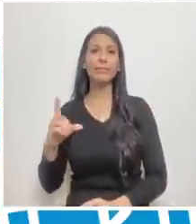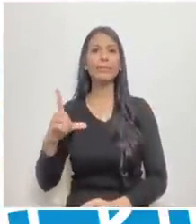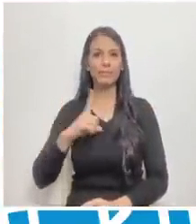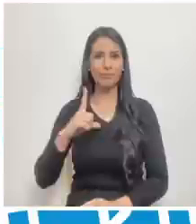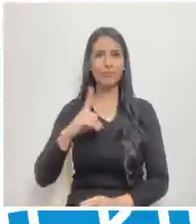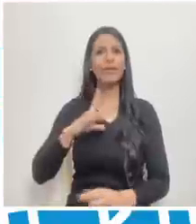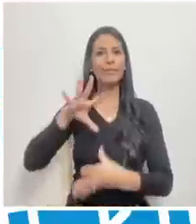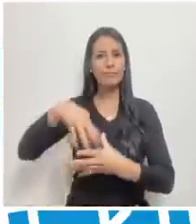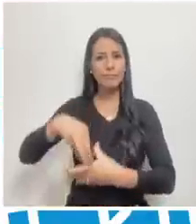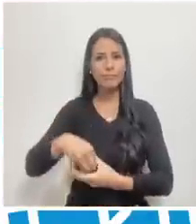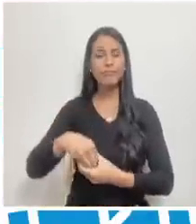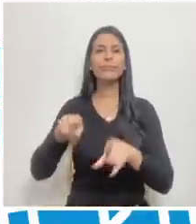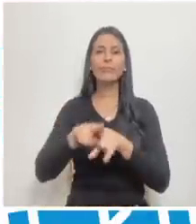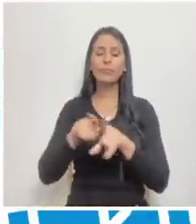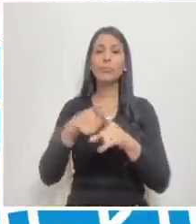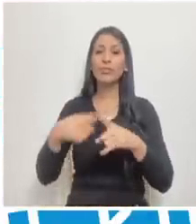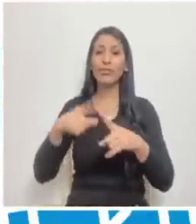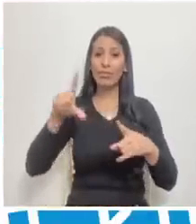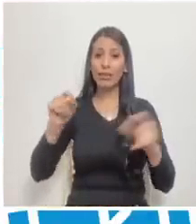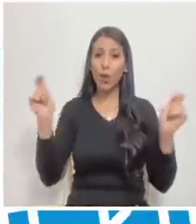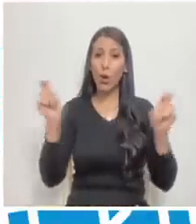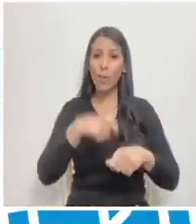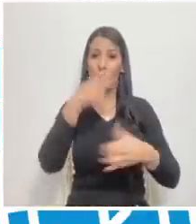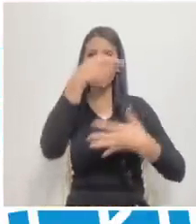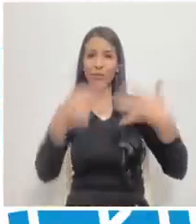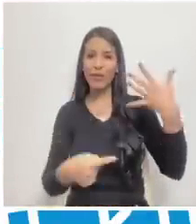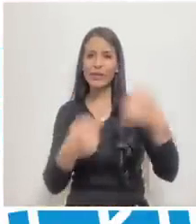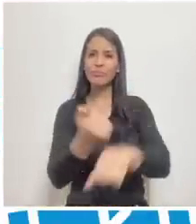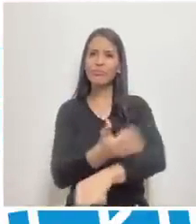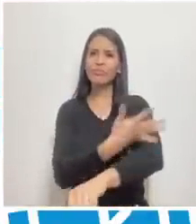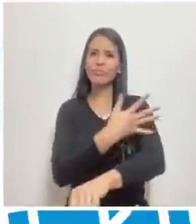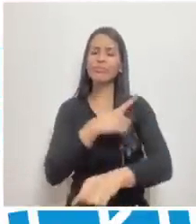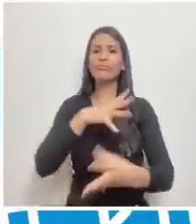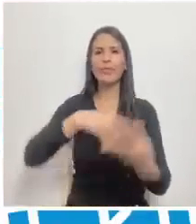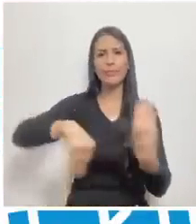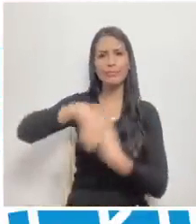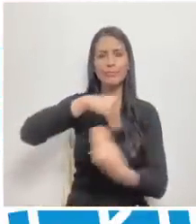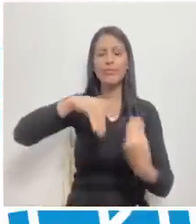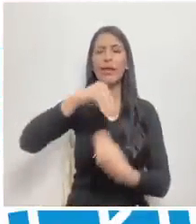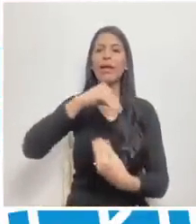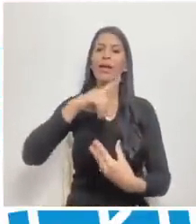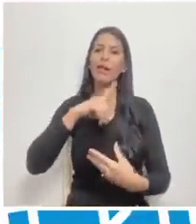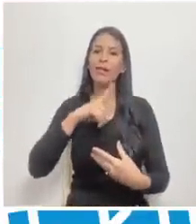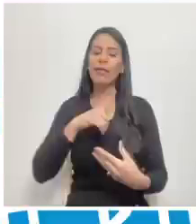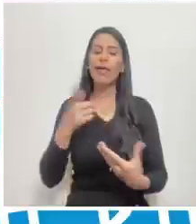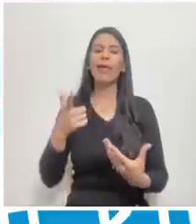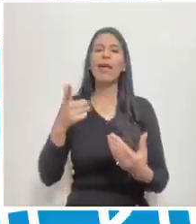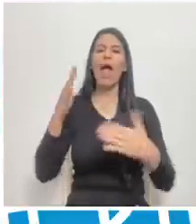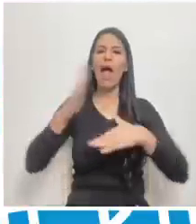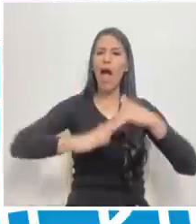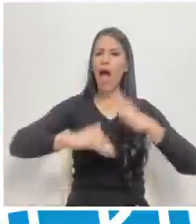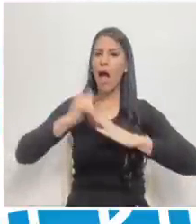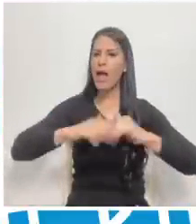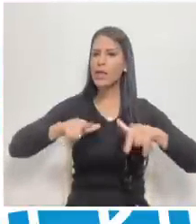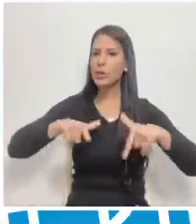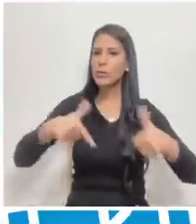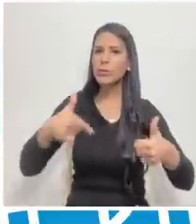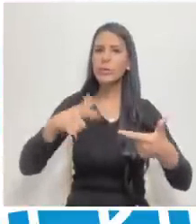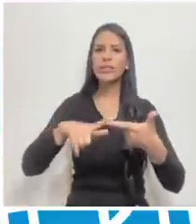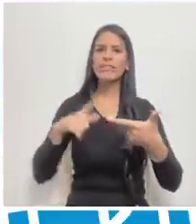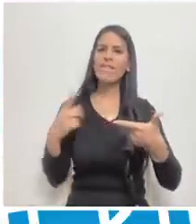alguma maneira, elas trabalham atitudes, valores, procedimentos, além